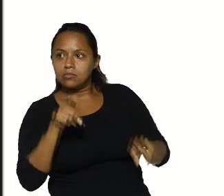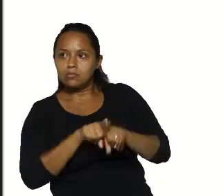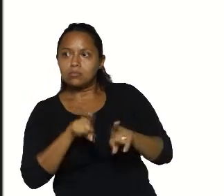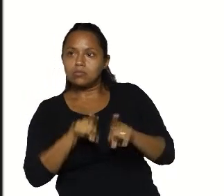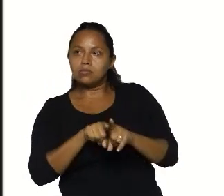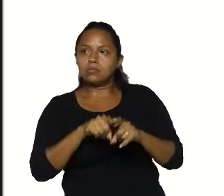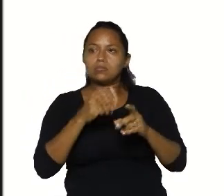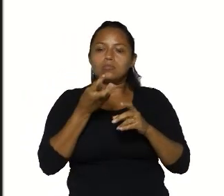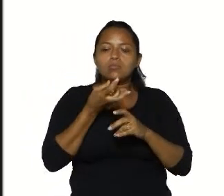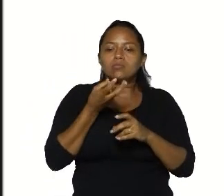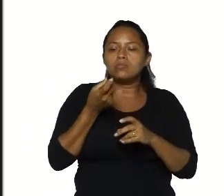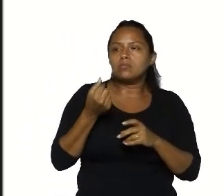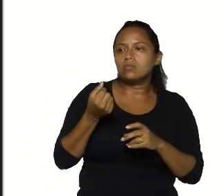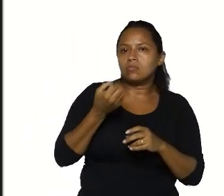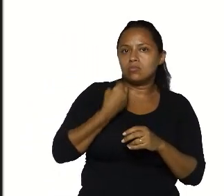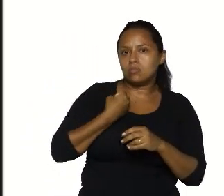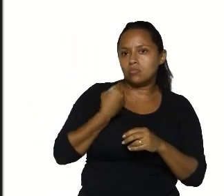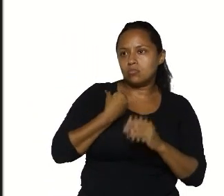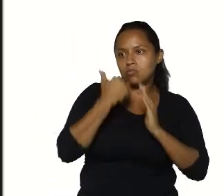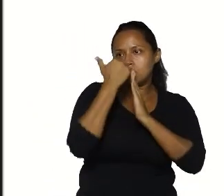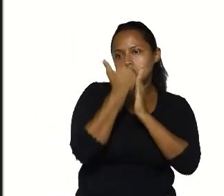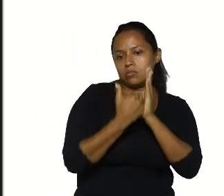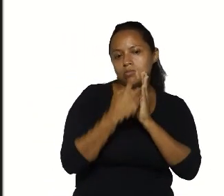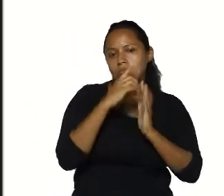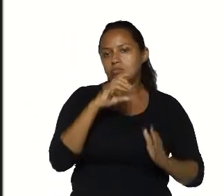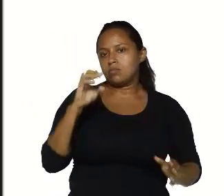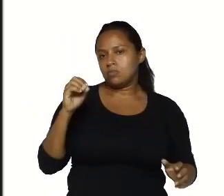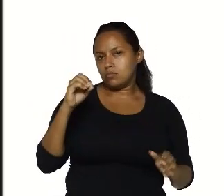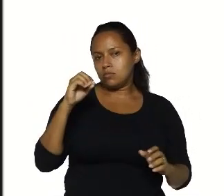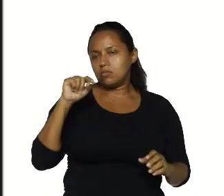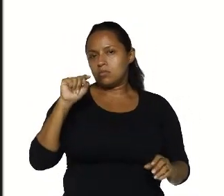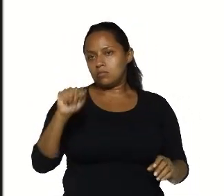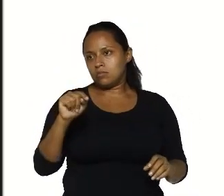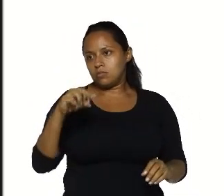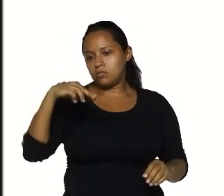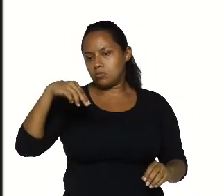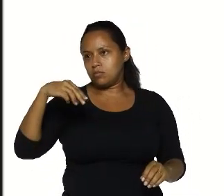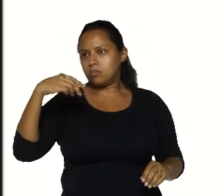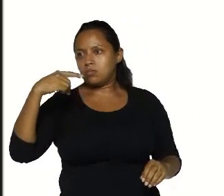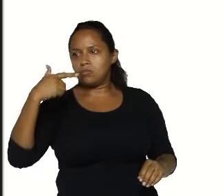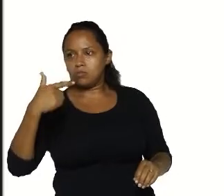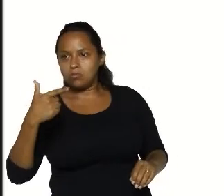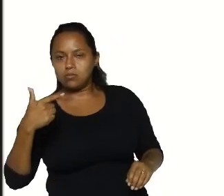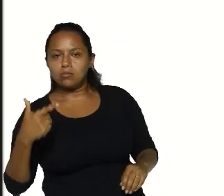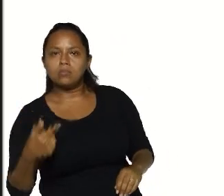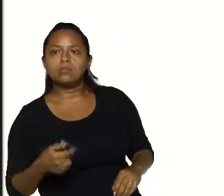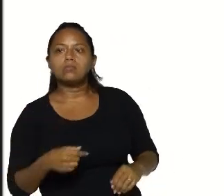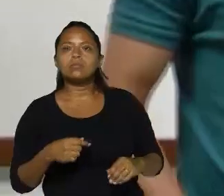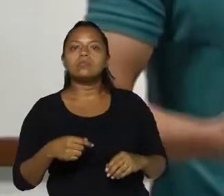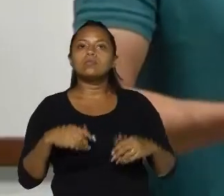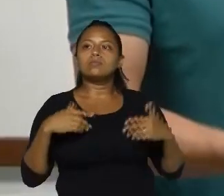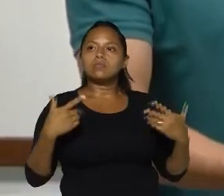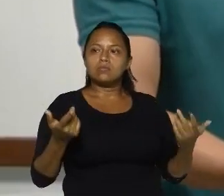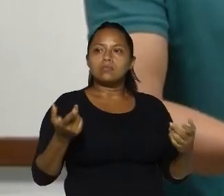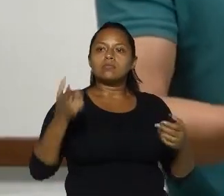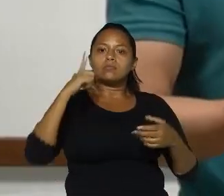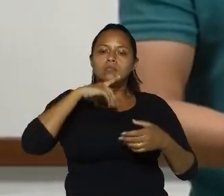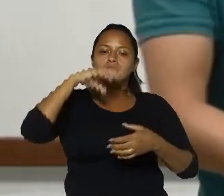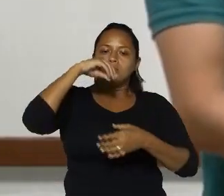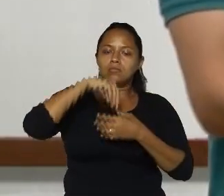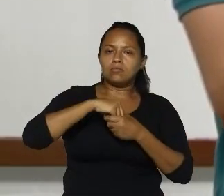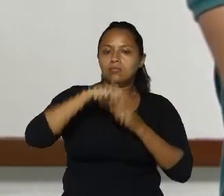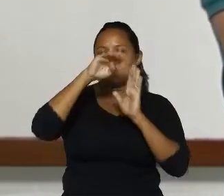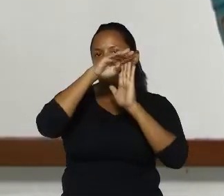que é a contagem de plaquetas abaixo de 100.000 por milímetro cúbico. Então, a trombocitopenia é quando o